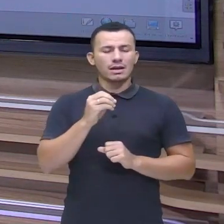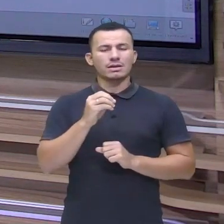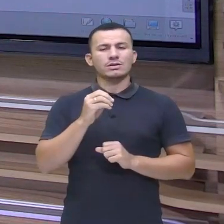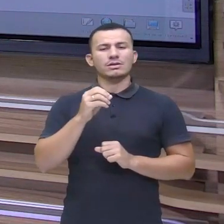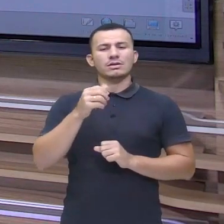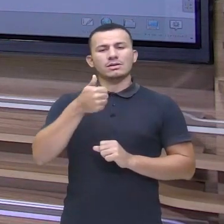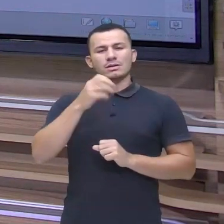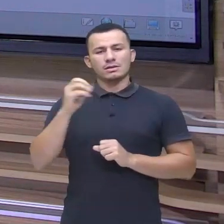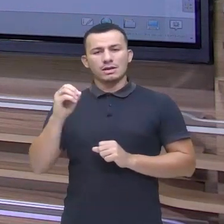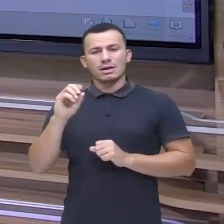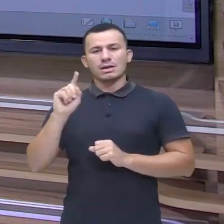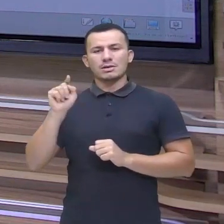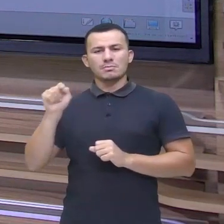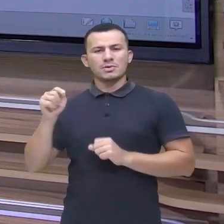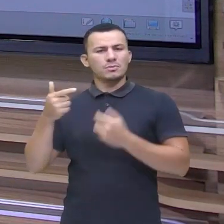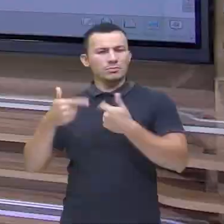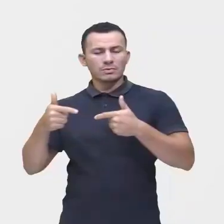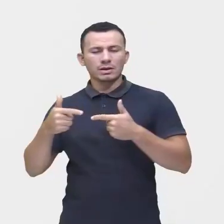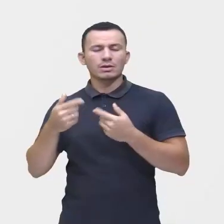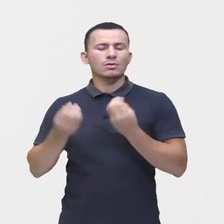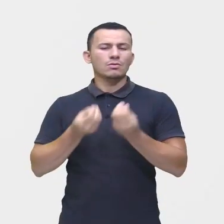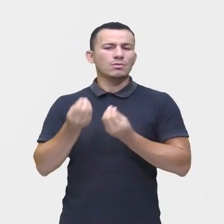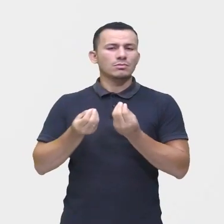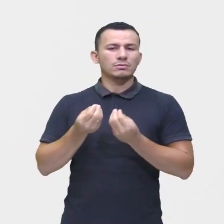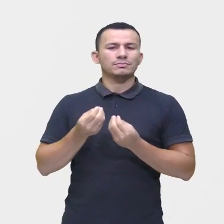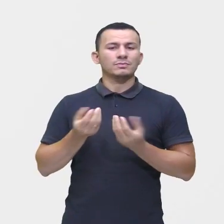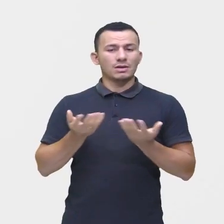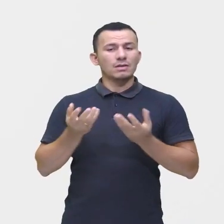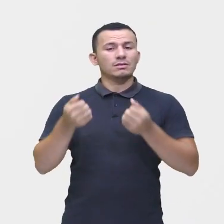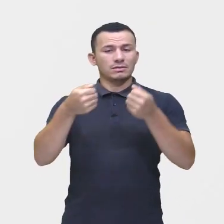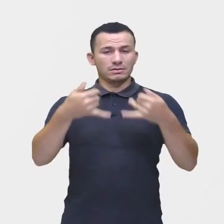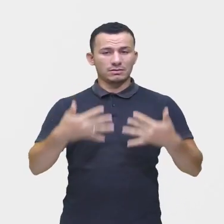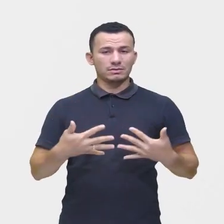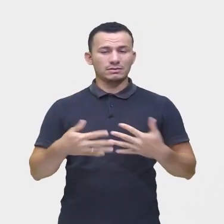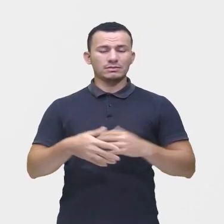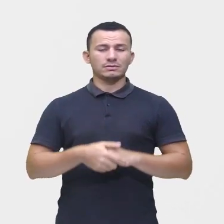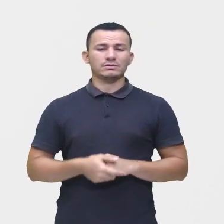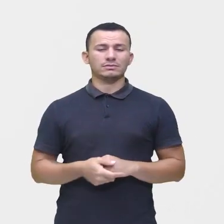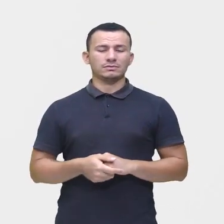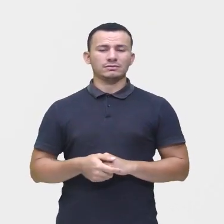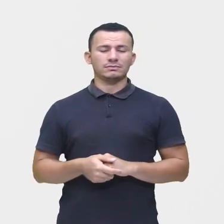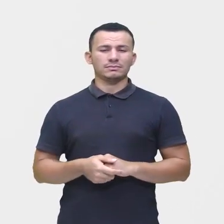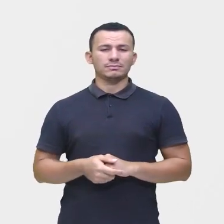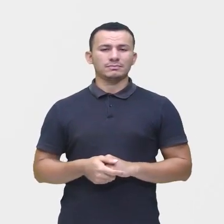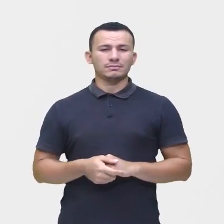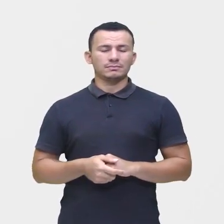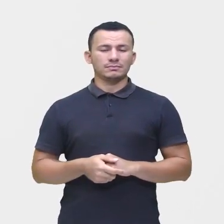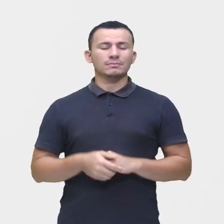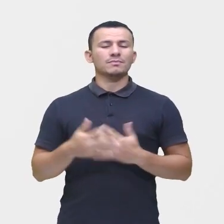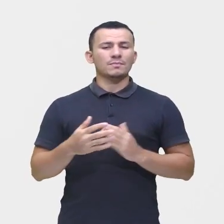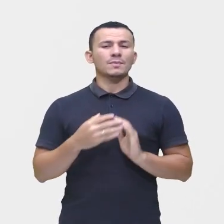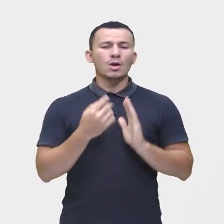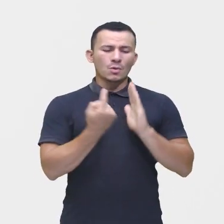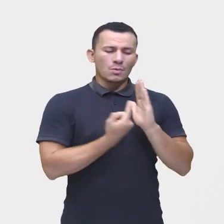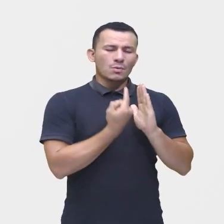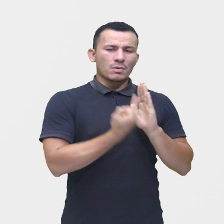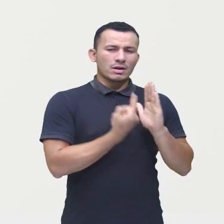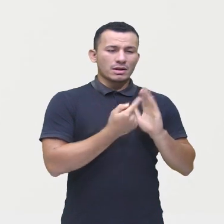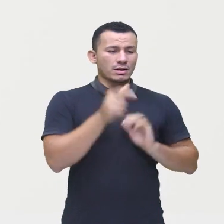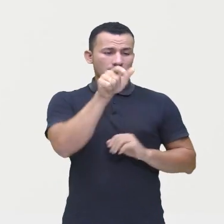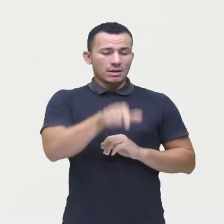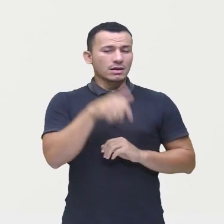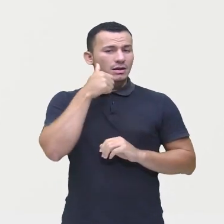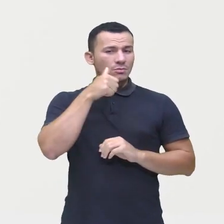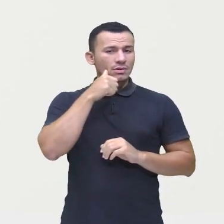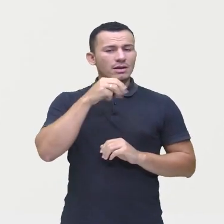que nós vamos ver agora, de olho na tela. Devido à quarentena, Maria e